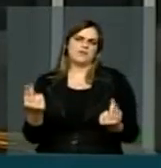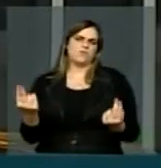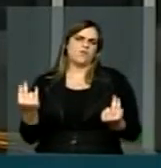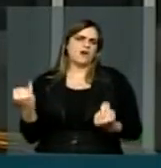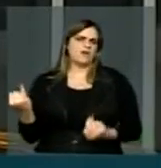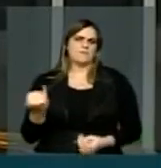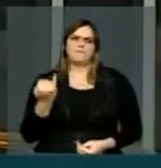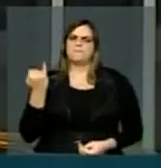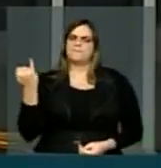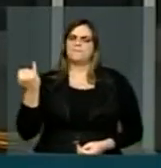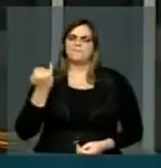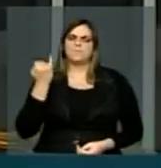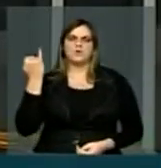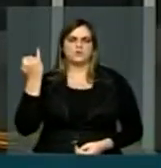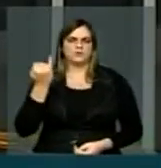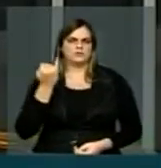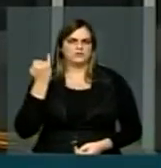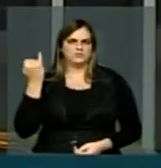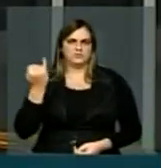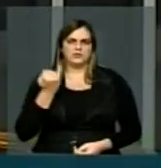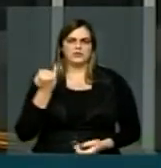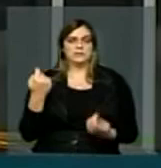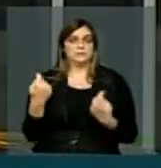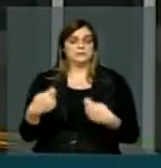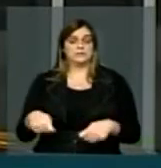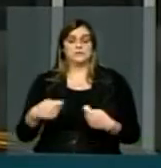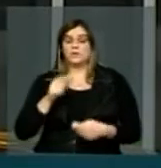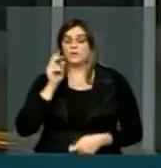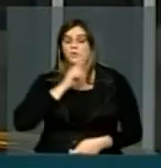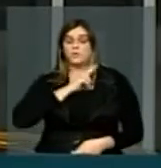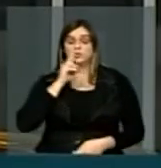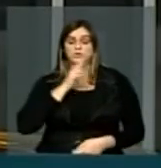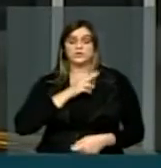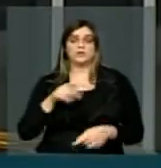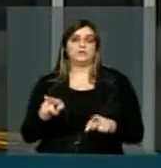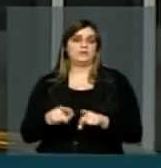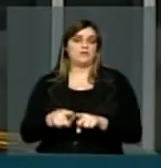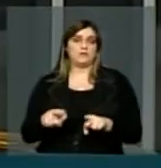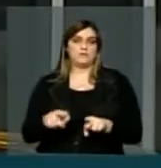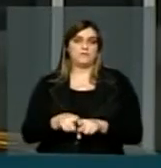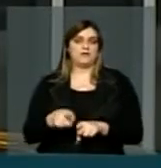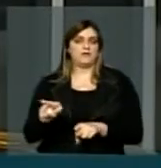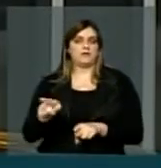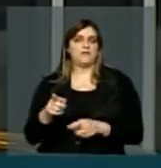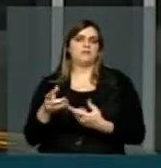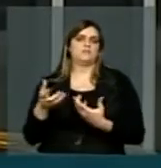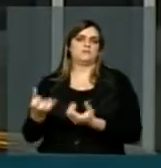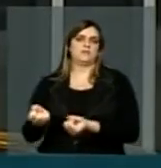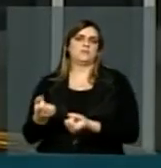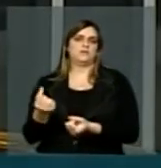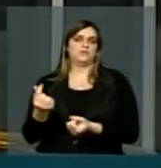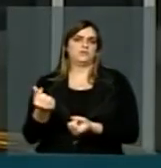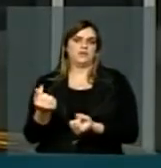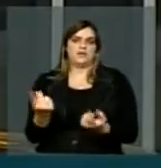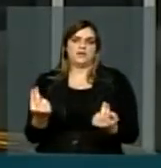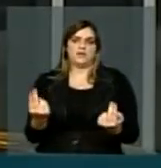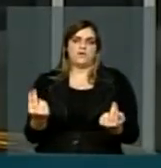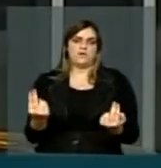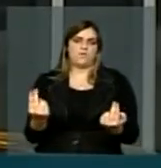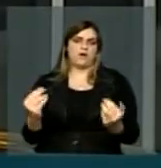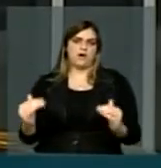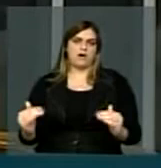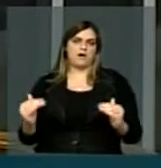igualmente estratégicas e que têm uma demanda emergencial também pudessem, no aumento do nível